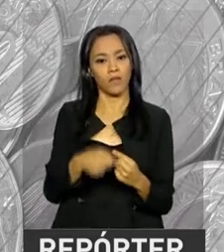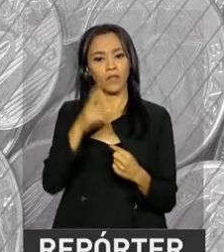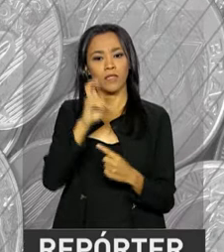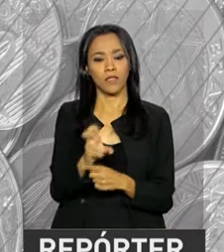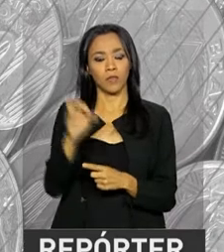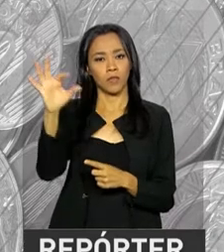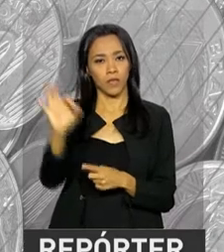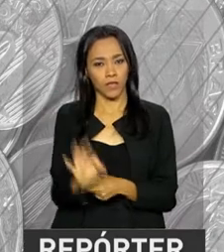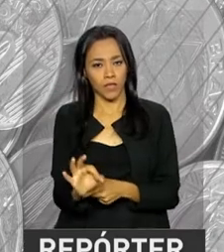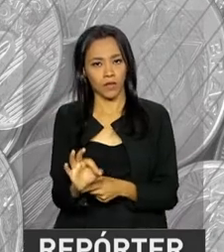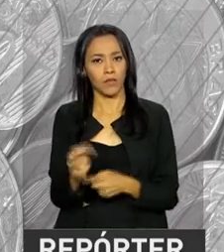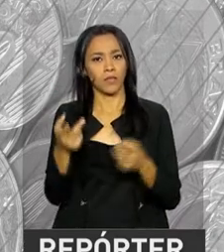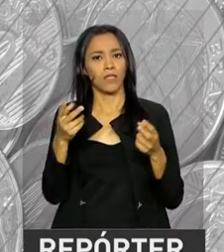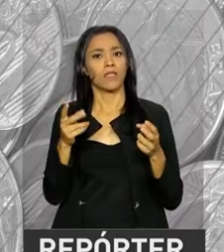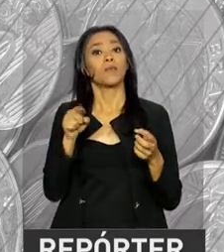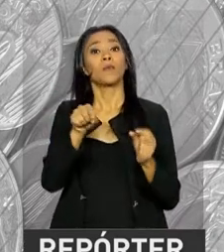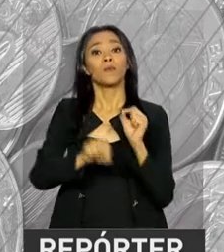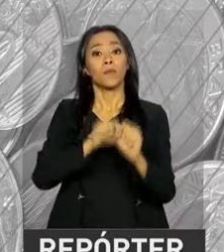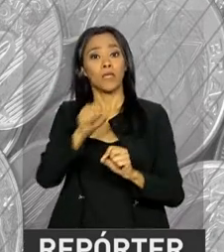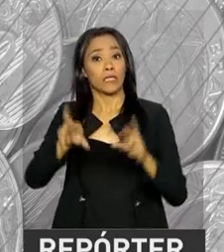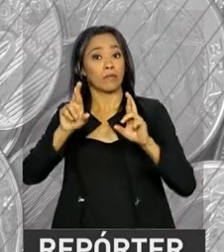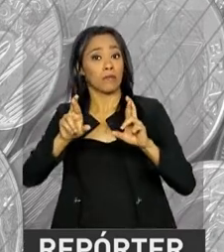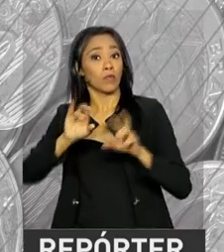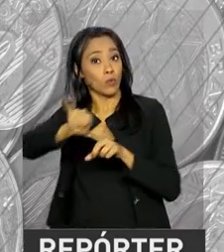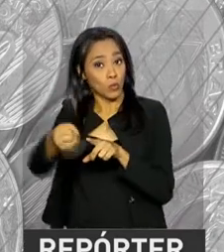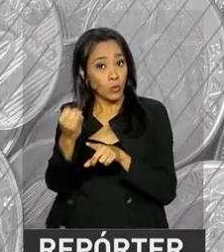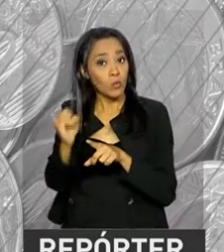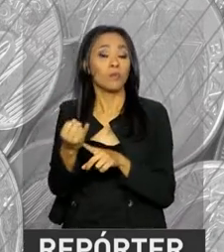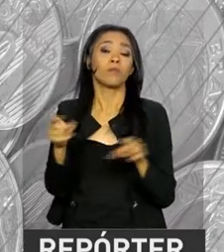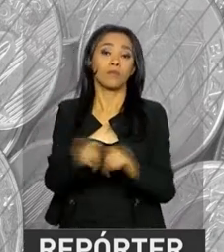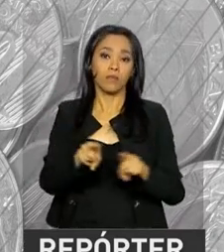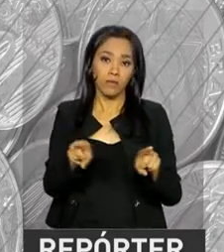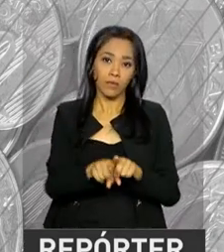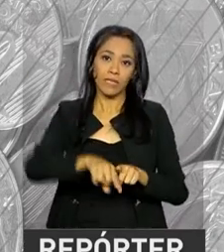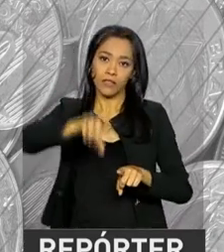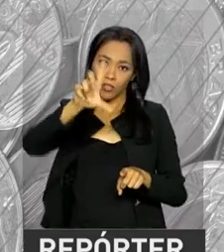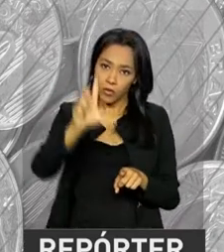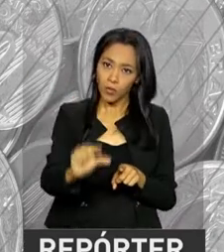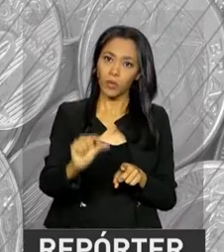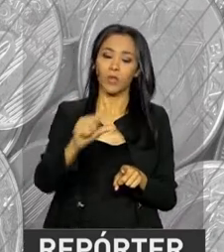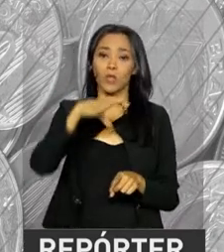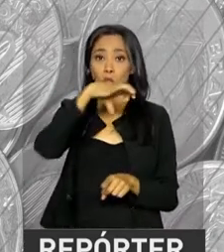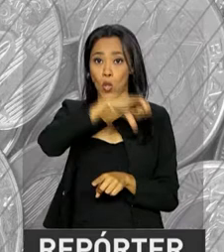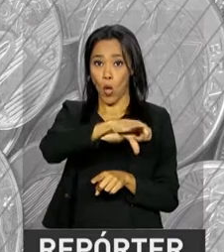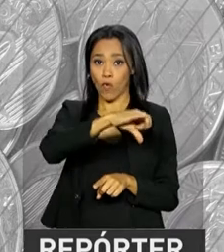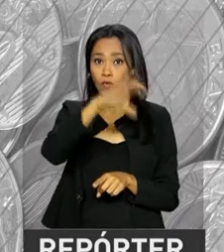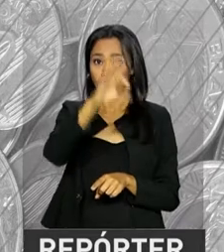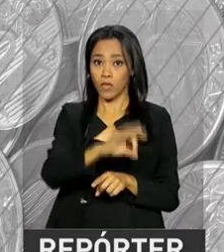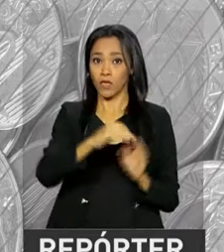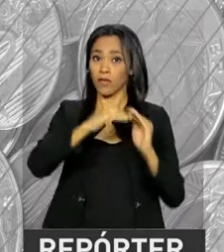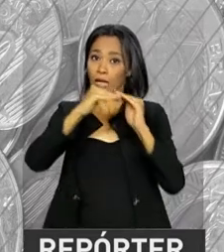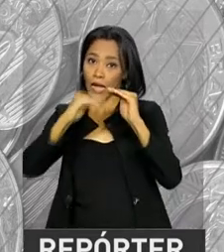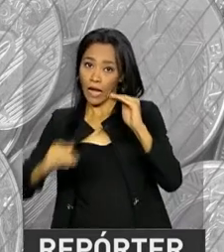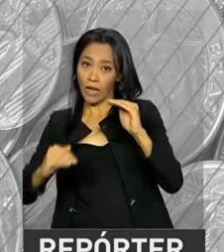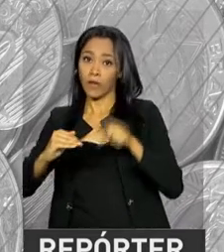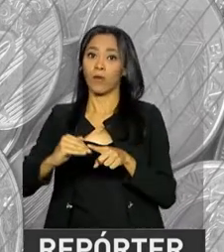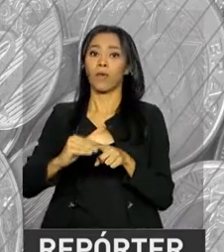A expectativa para a taxa básica de juros também caiu, passando de 9% para